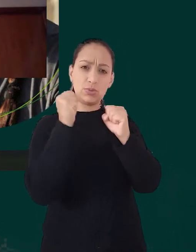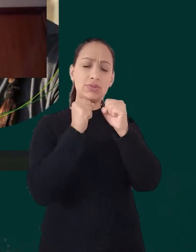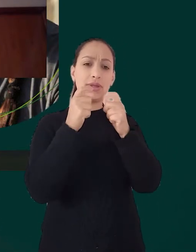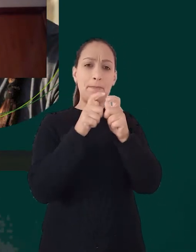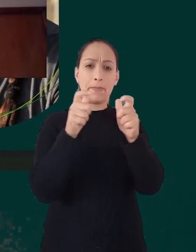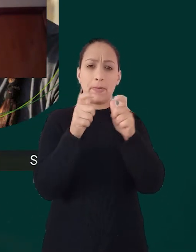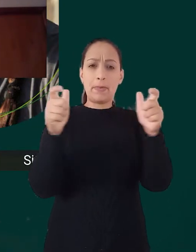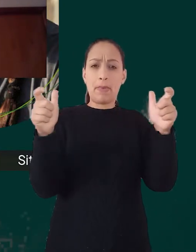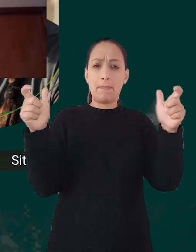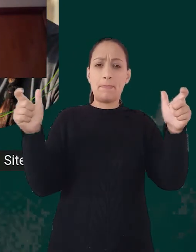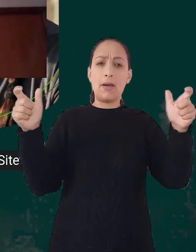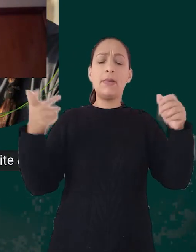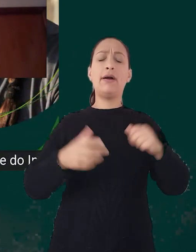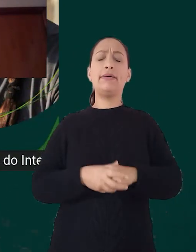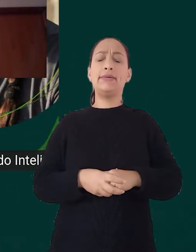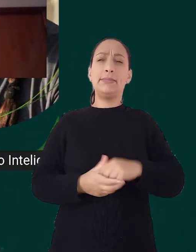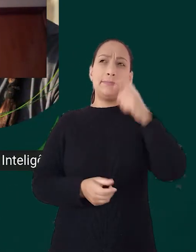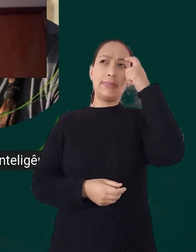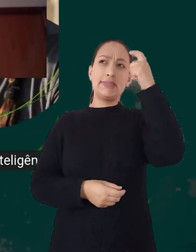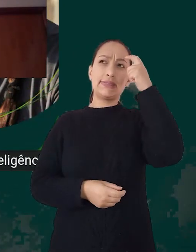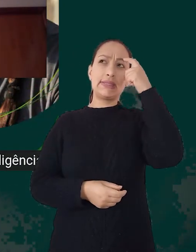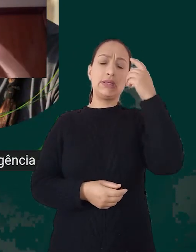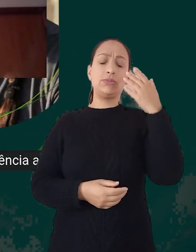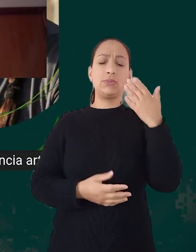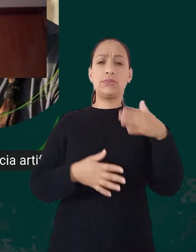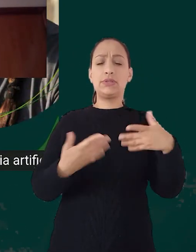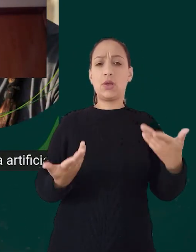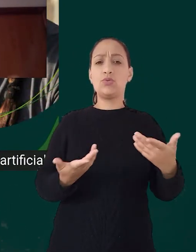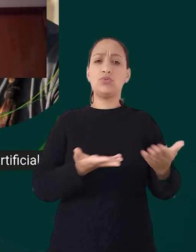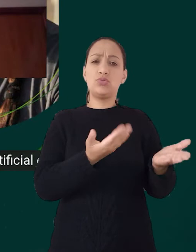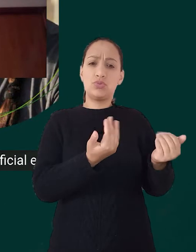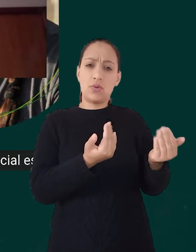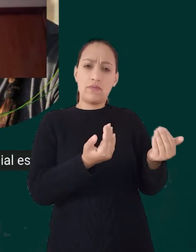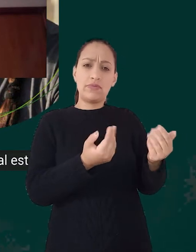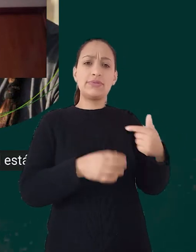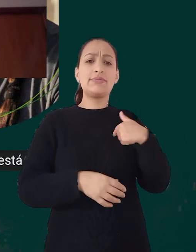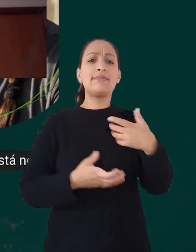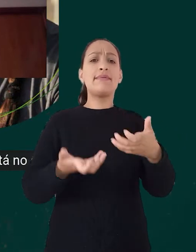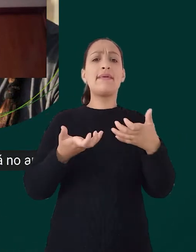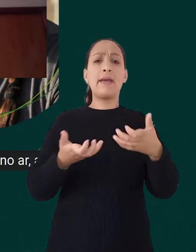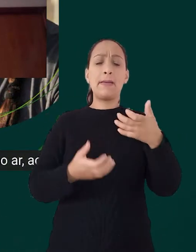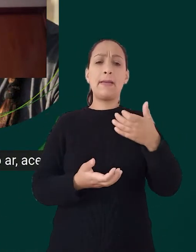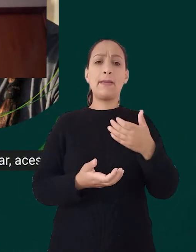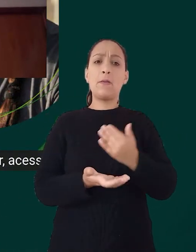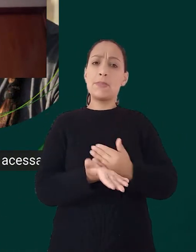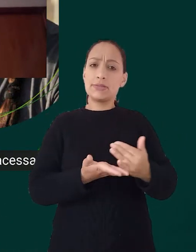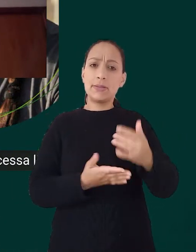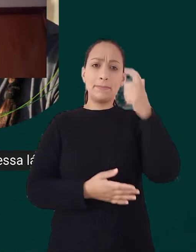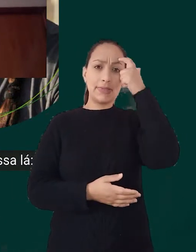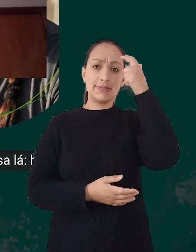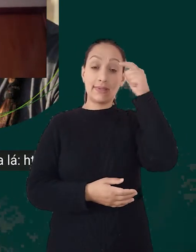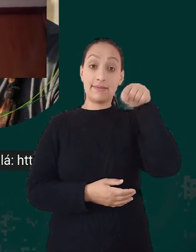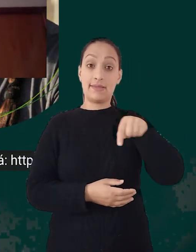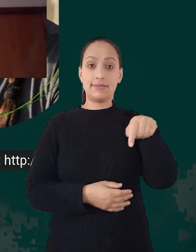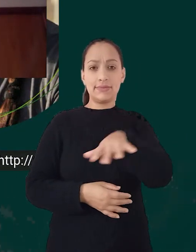crescimento. Então, pensando assim nos jovens que querem começar a pensar nessa área, né?